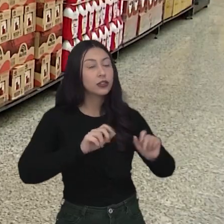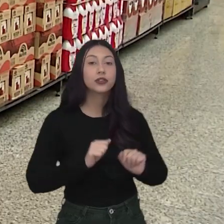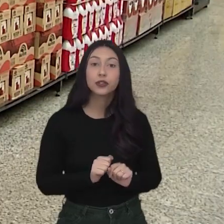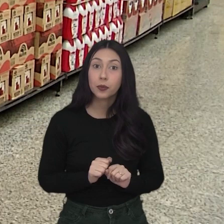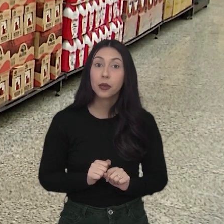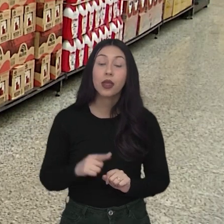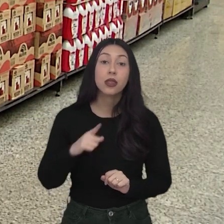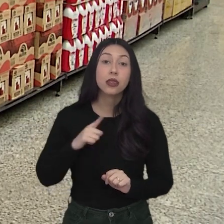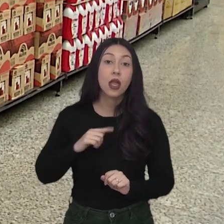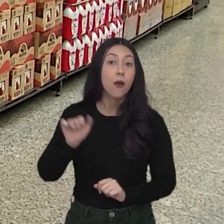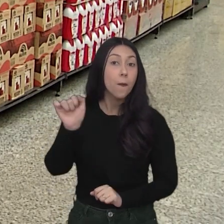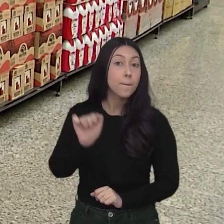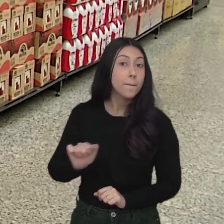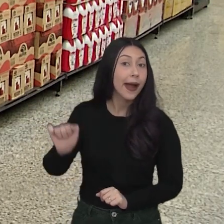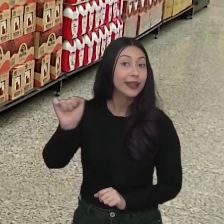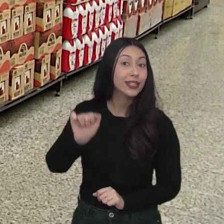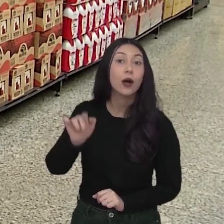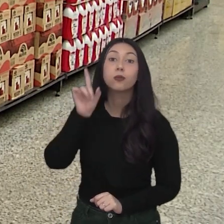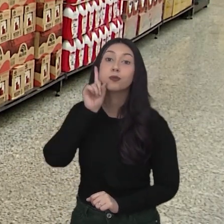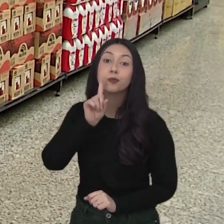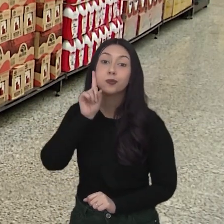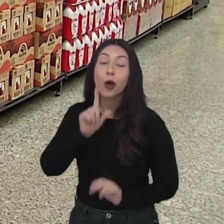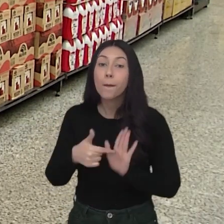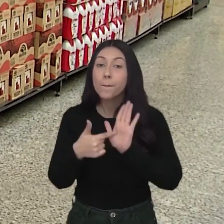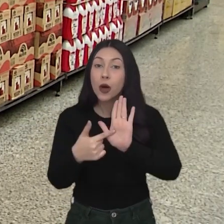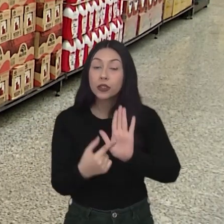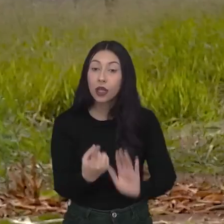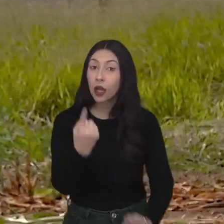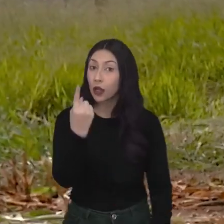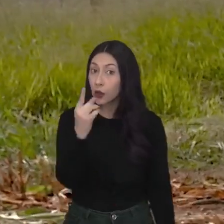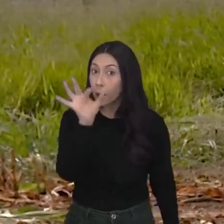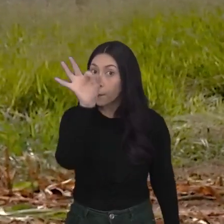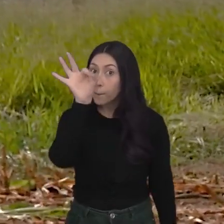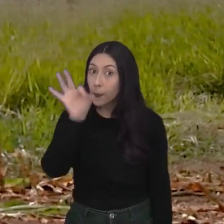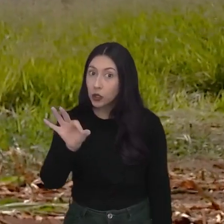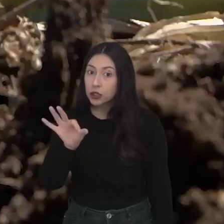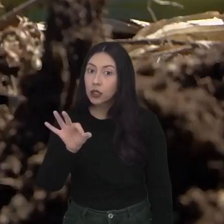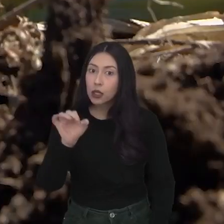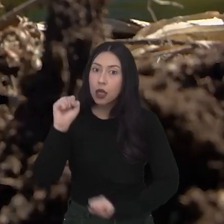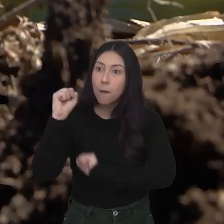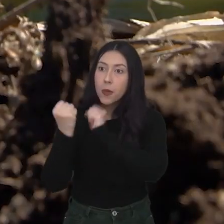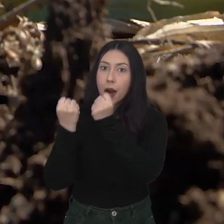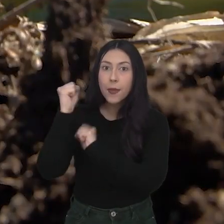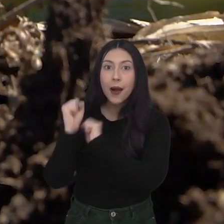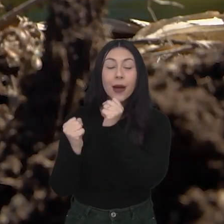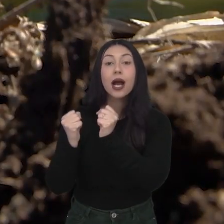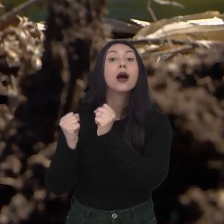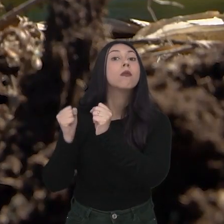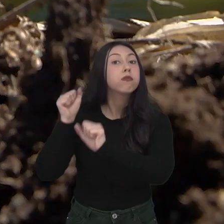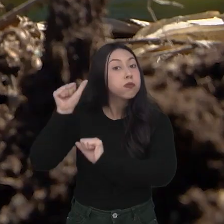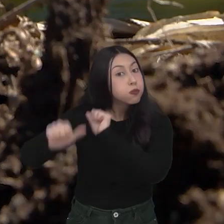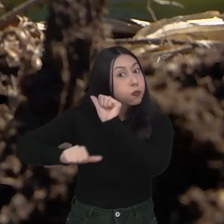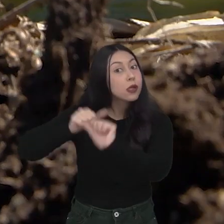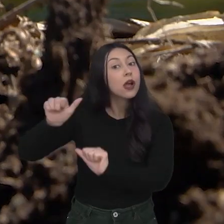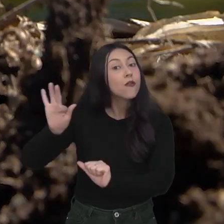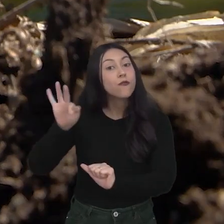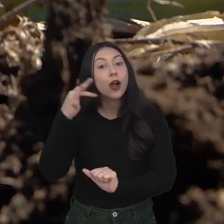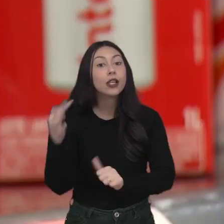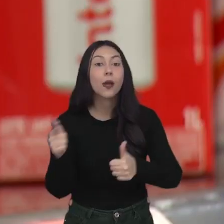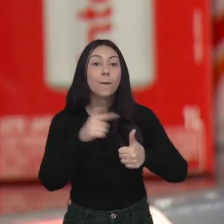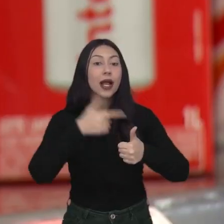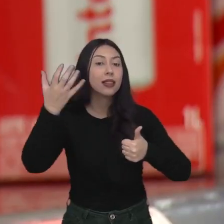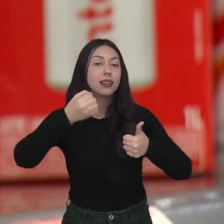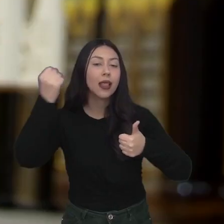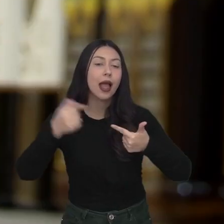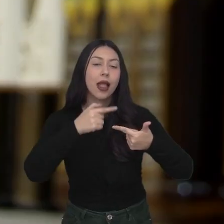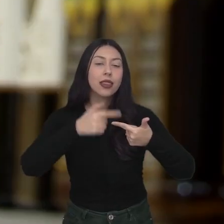1. Segundo a FDA, agência regulatória norte-americana, 1% da produção alimentar do planeta sofre